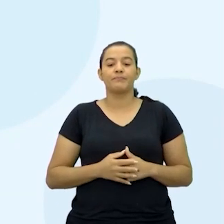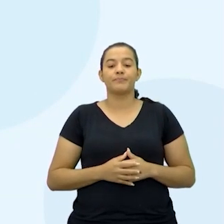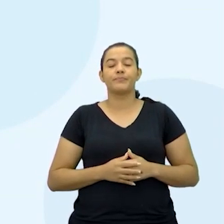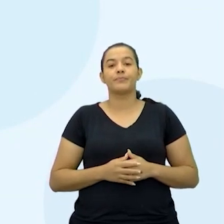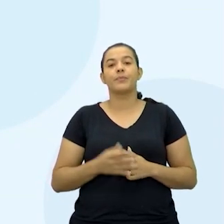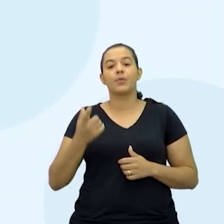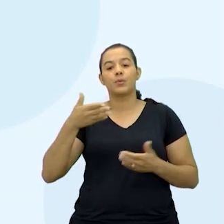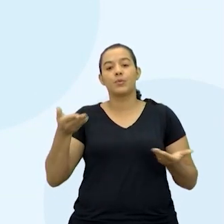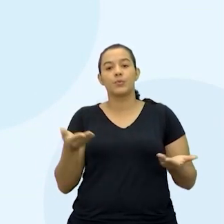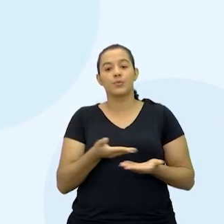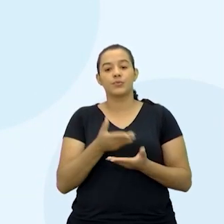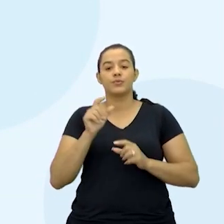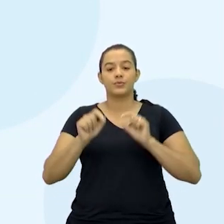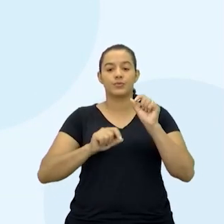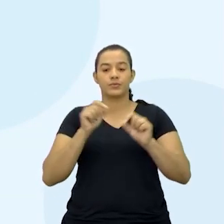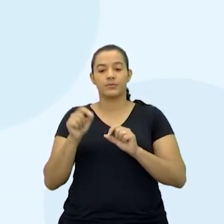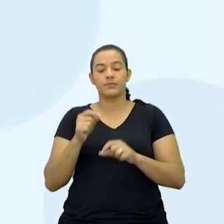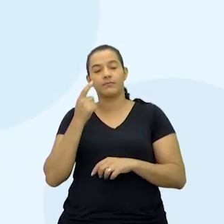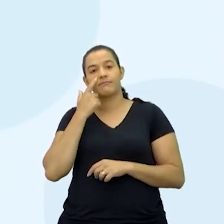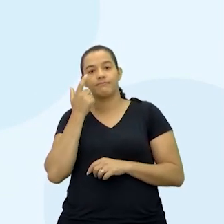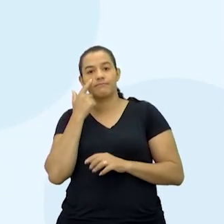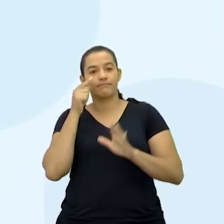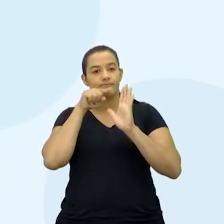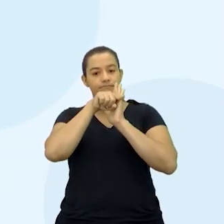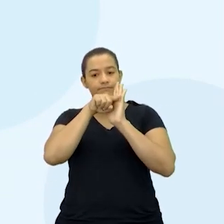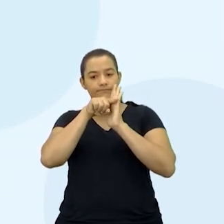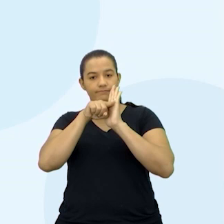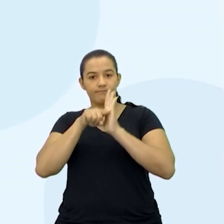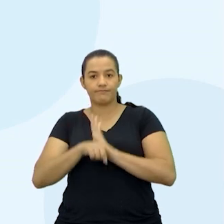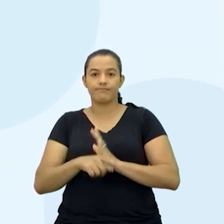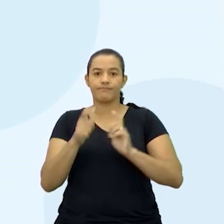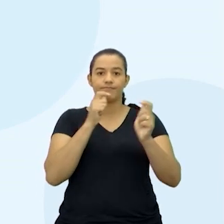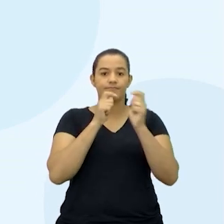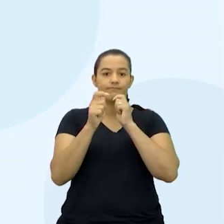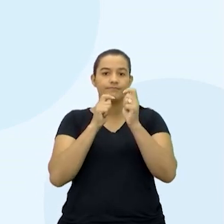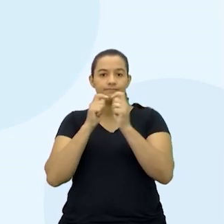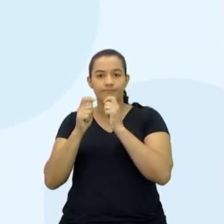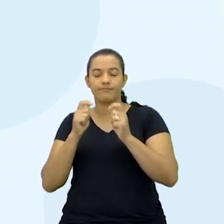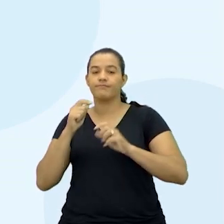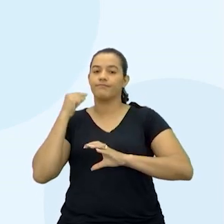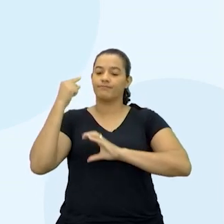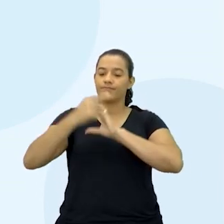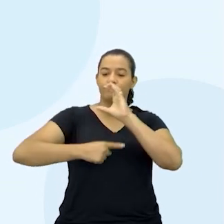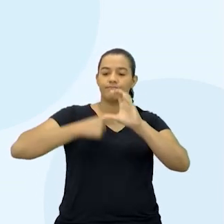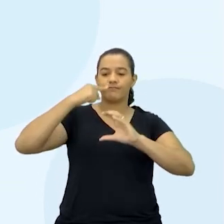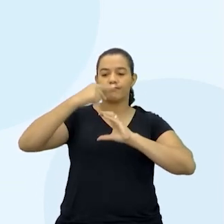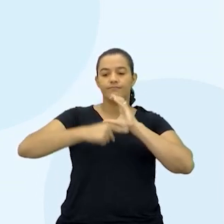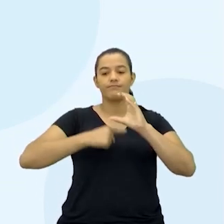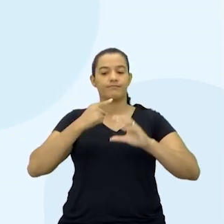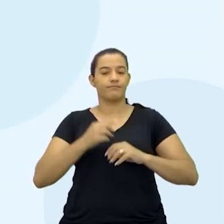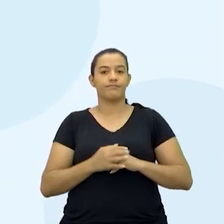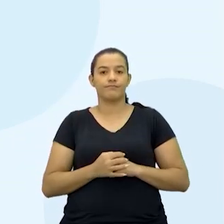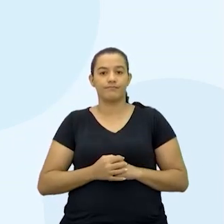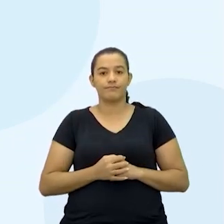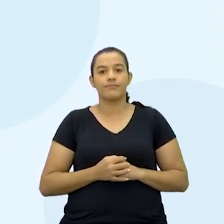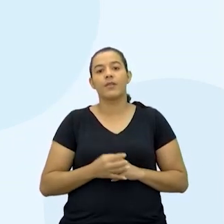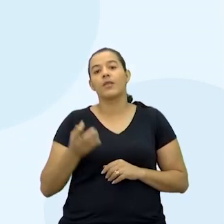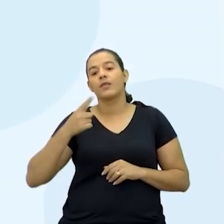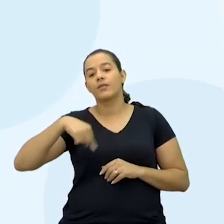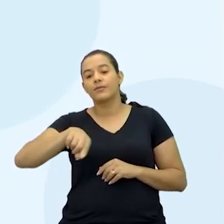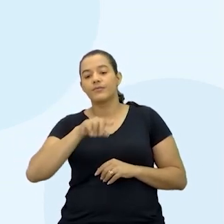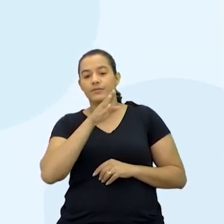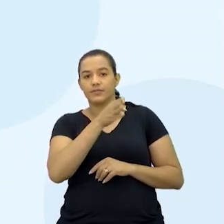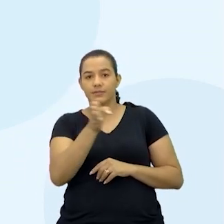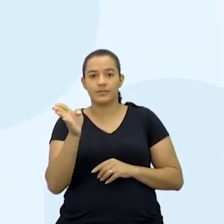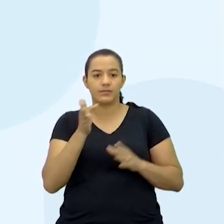nosso componente é o Observatório da Imprensa Internacional. Anota aí direitinho, dá o print na tela, se organize do seu jeito,